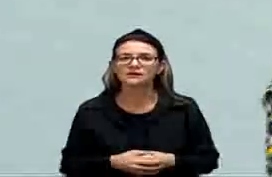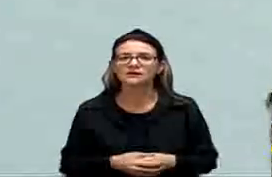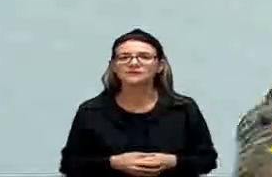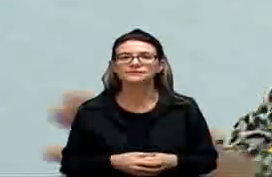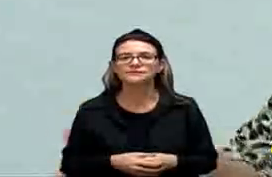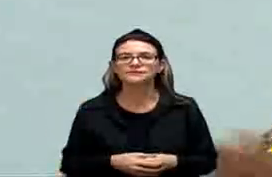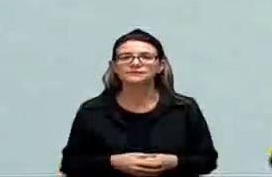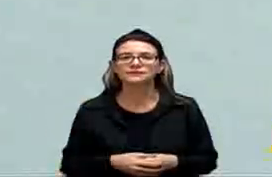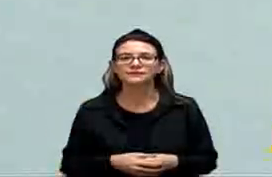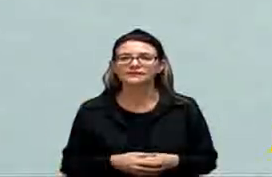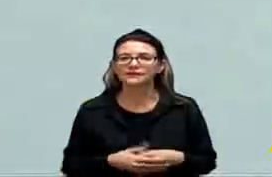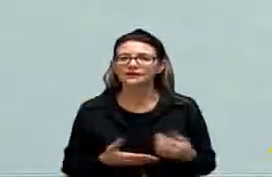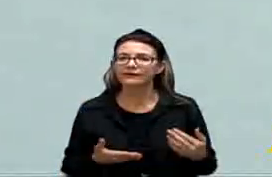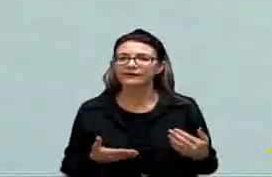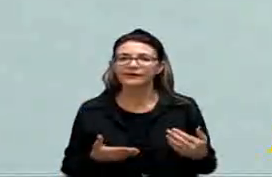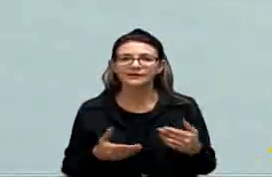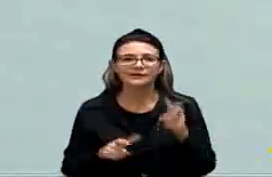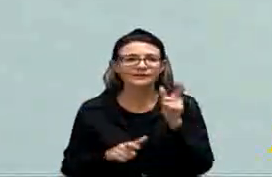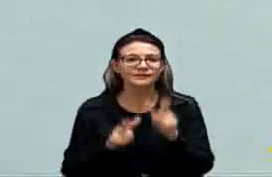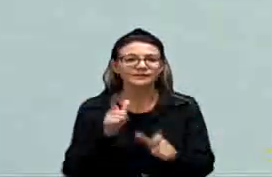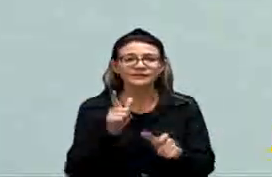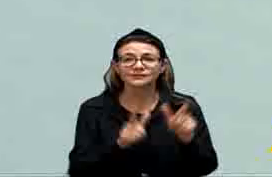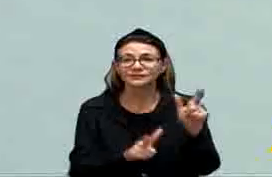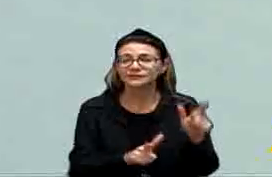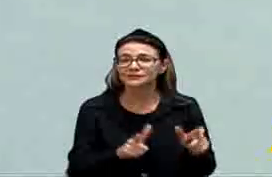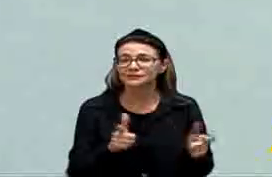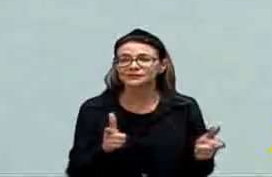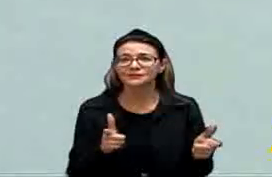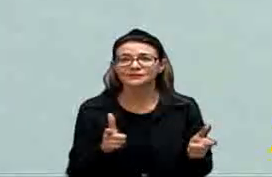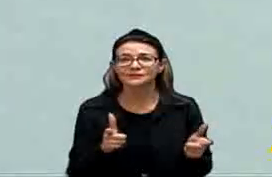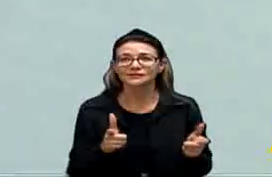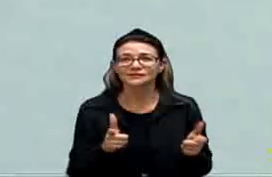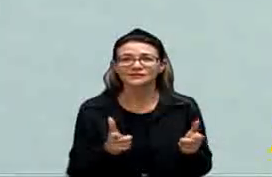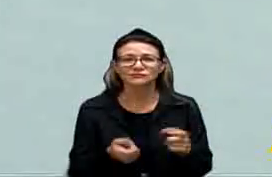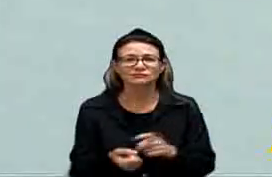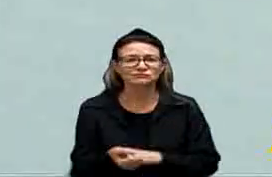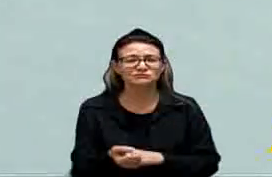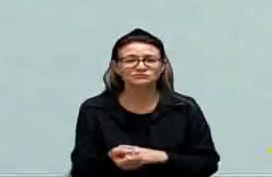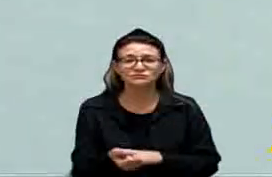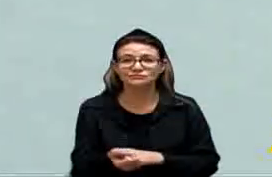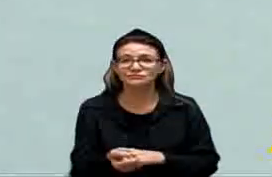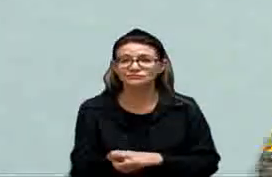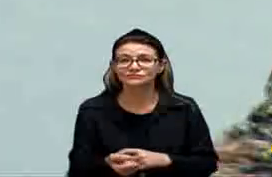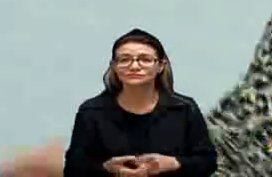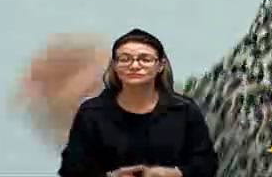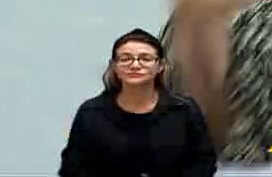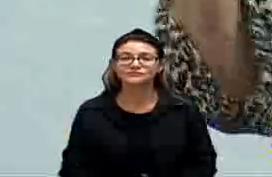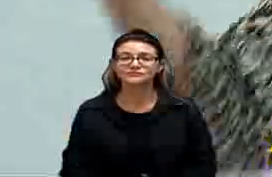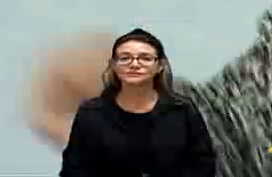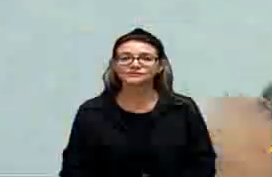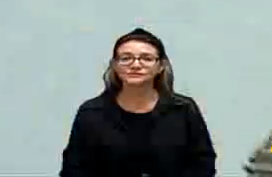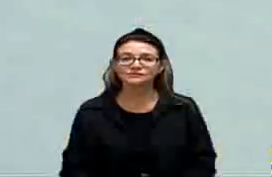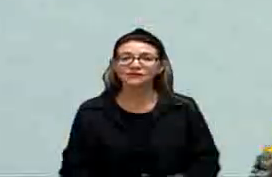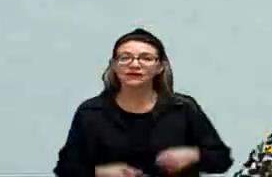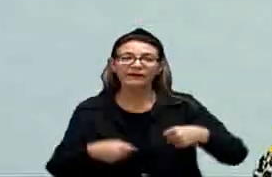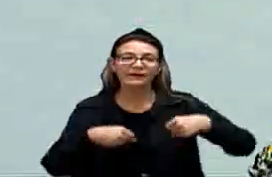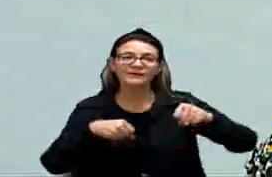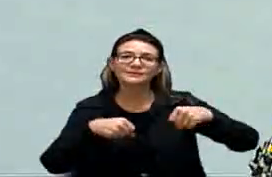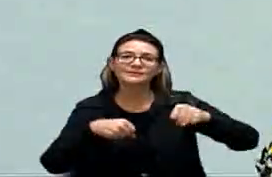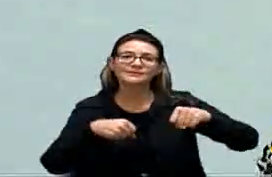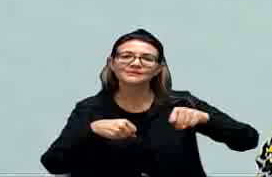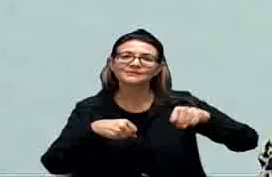infernizando a vida do bairro porque se coloca o equipamento adulteração e o motociclista